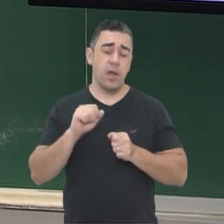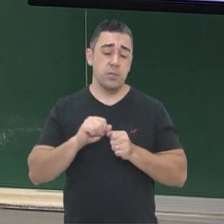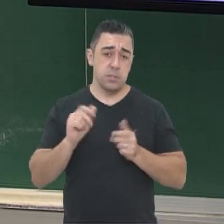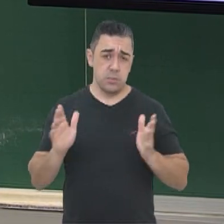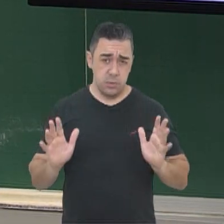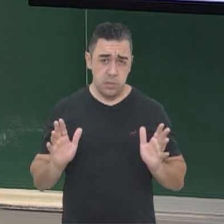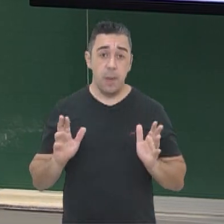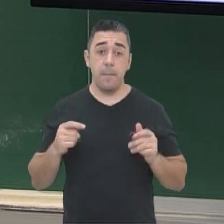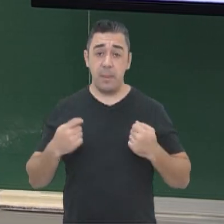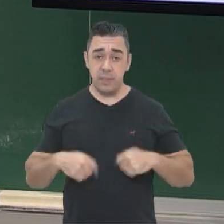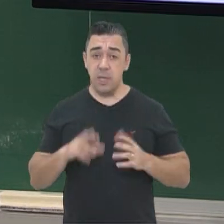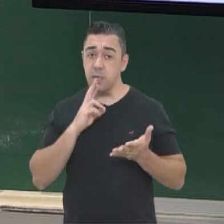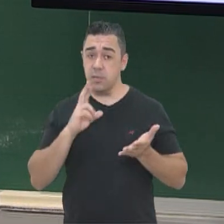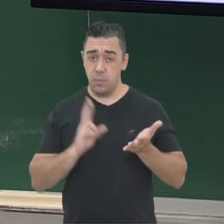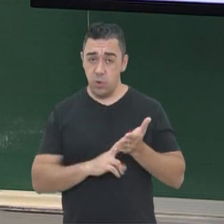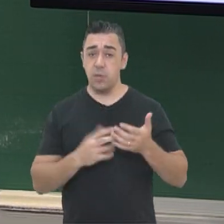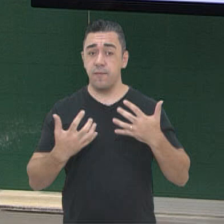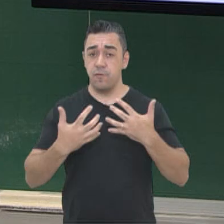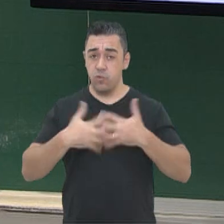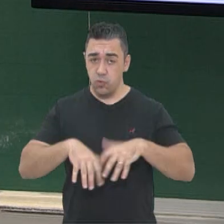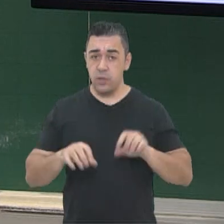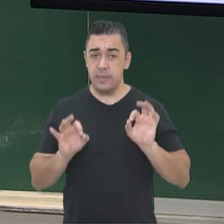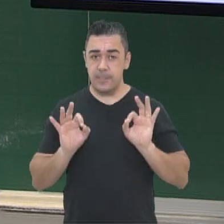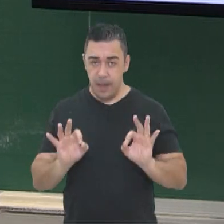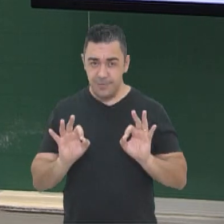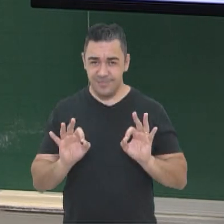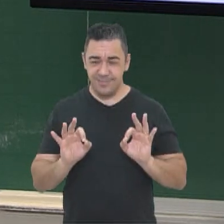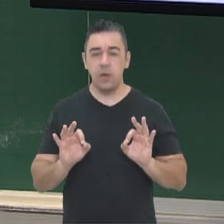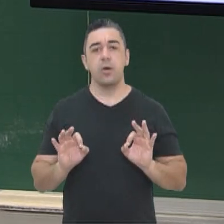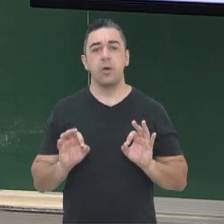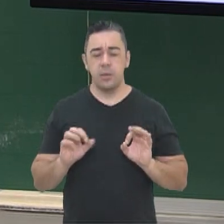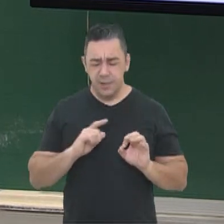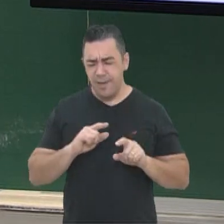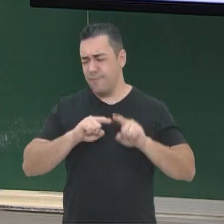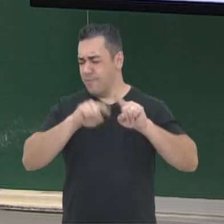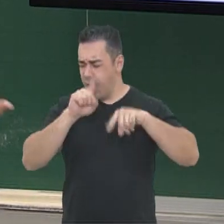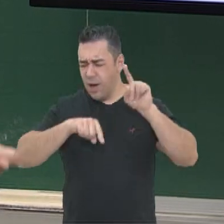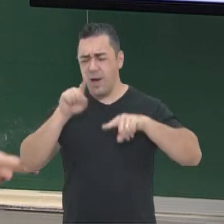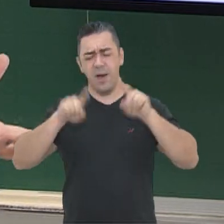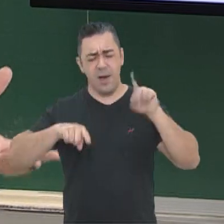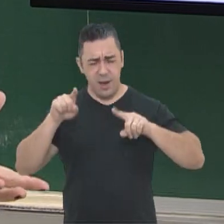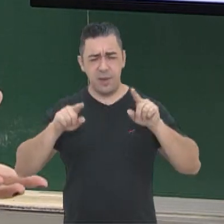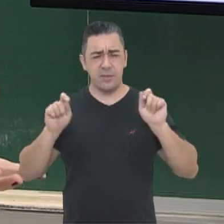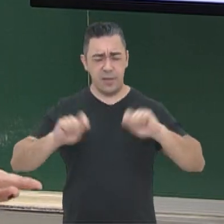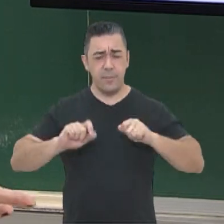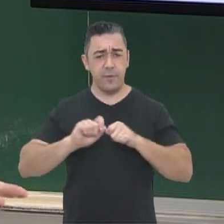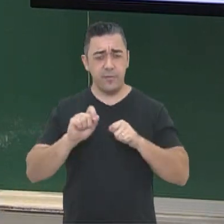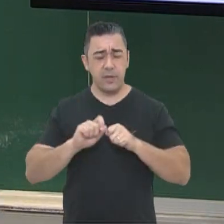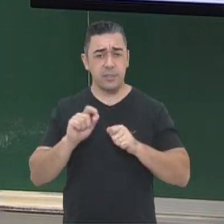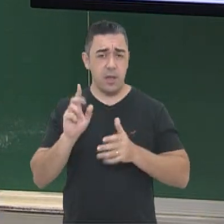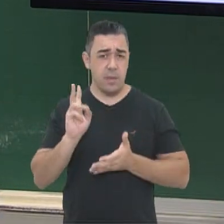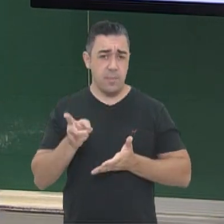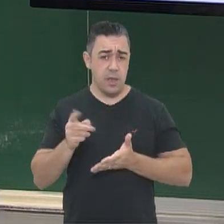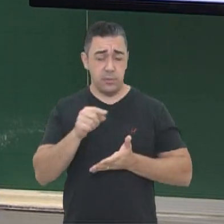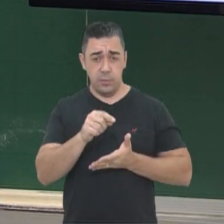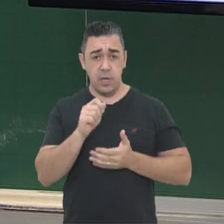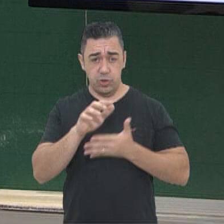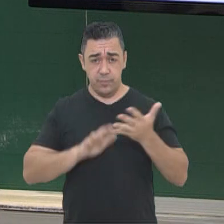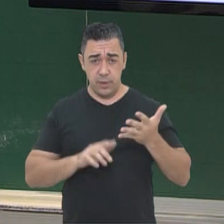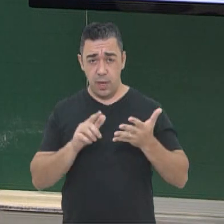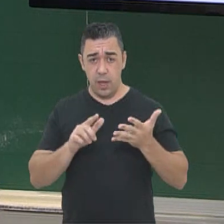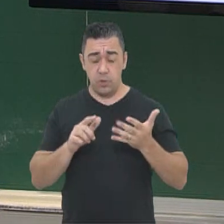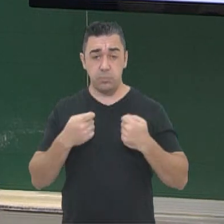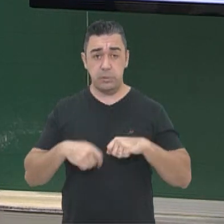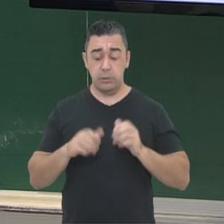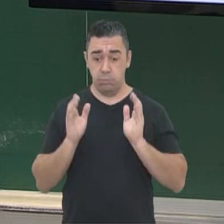que resolva e funcione, ok? Tem várias formas de fazer o mesmo exercício, tá bom? Então não se prendam só ao que